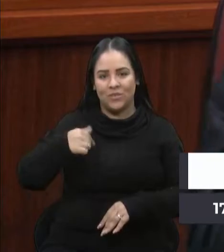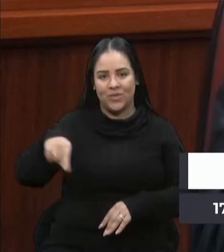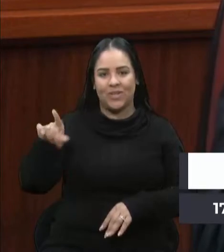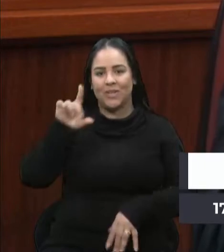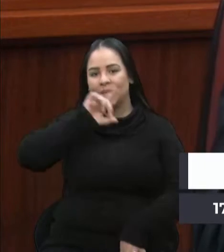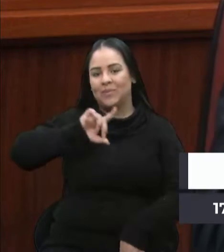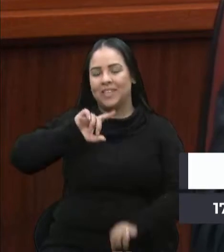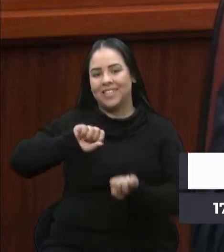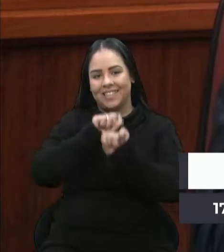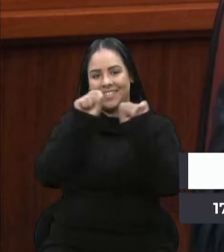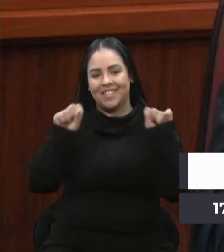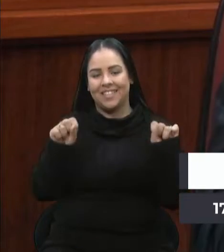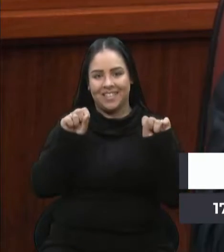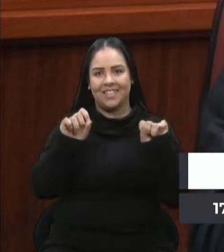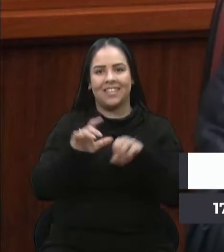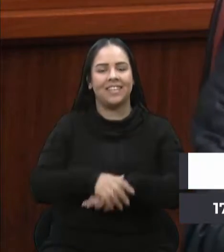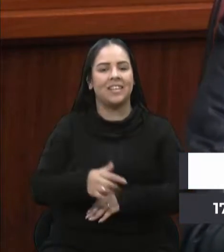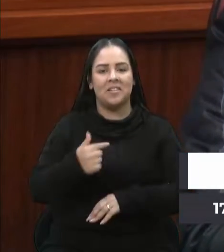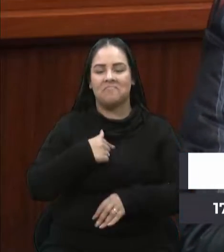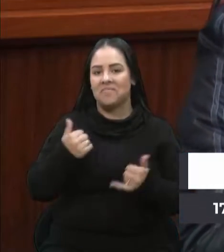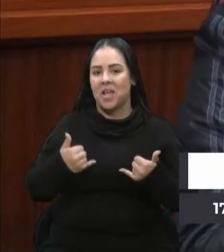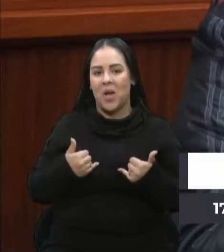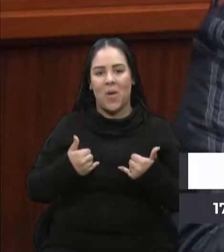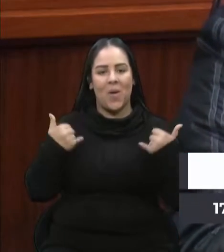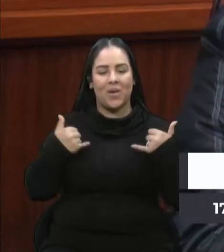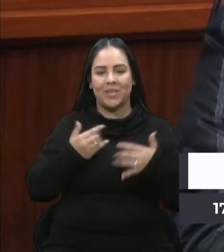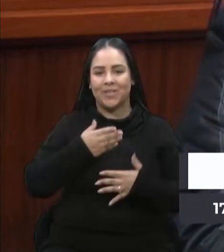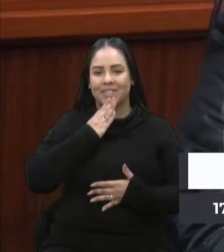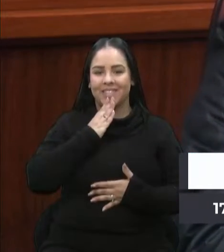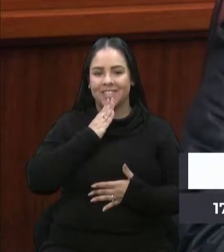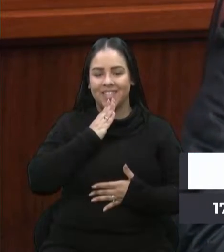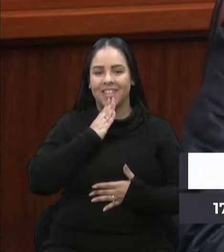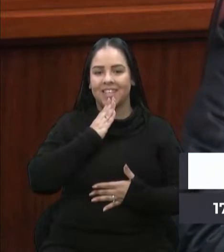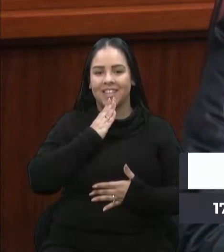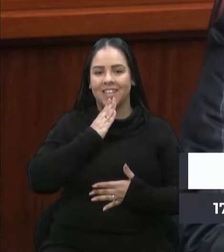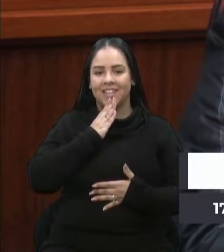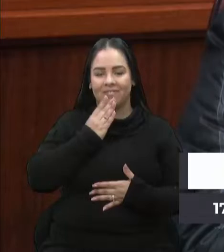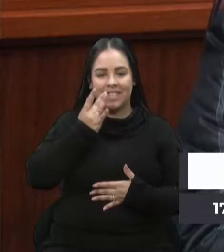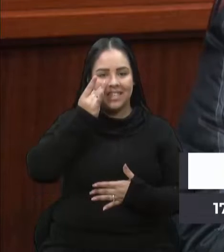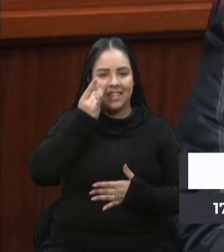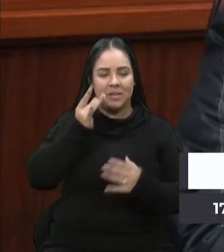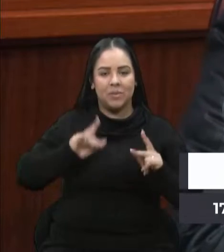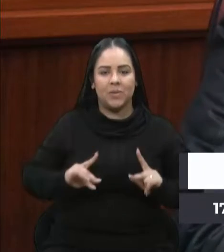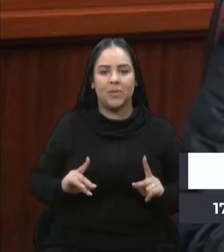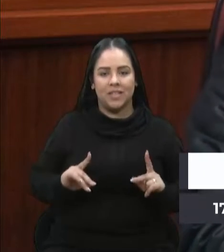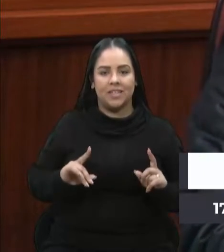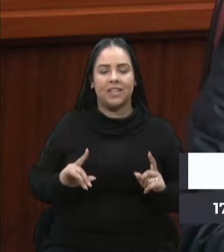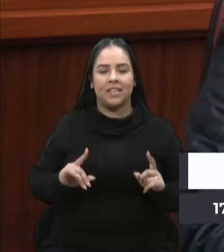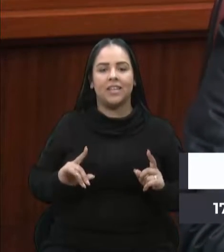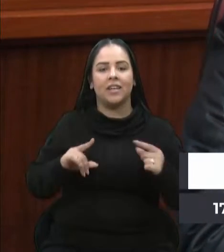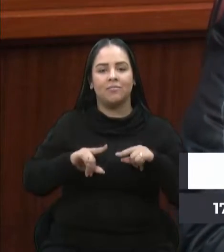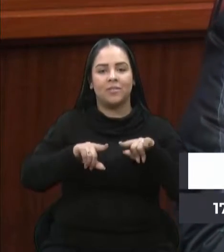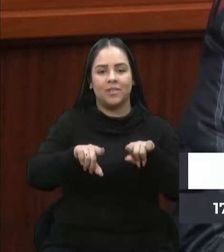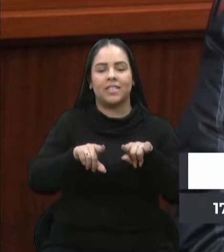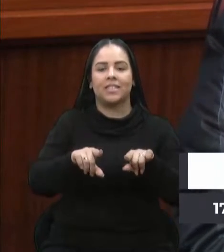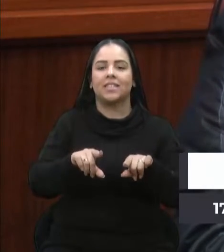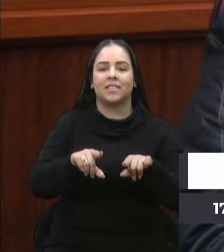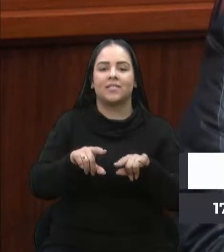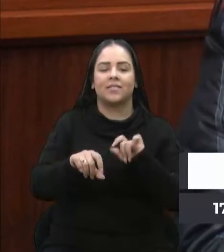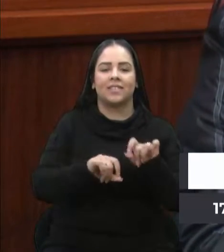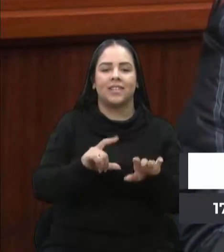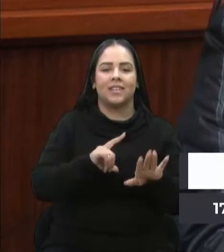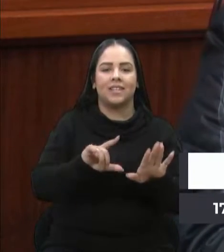e tive posso ter que tive a honra de conhecer pessoalmente o rapaz que disputou a nele aí e Mc esta deve ser